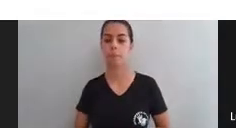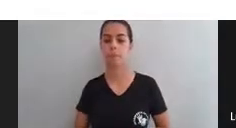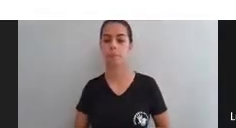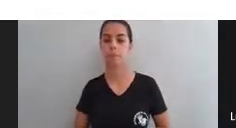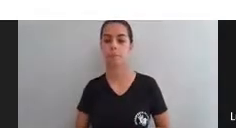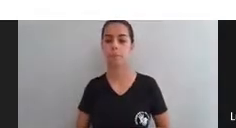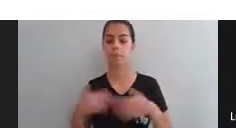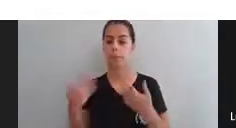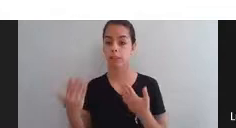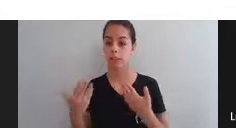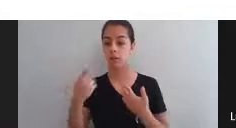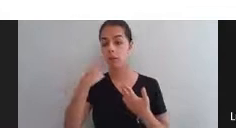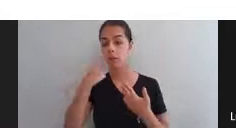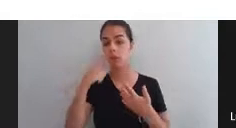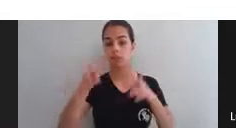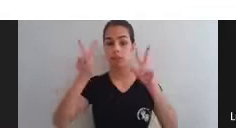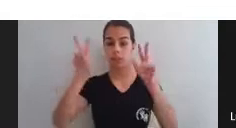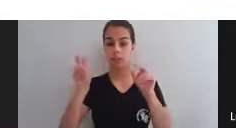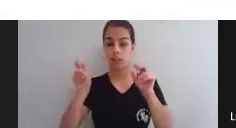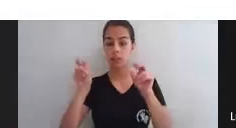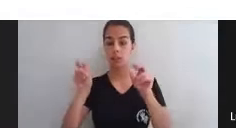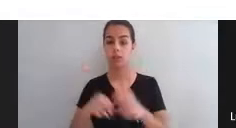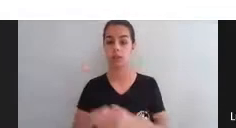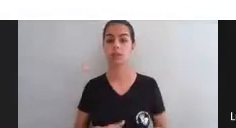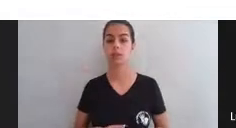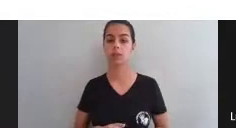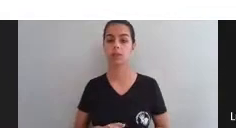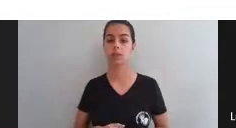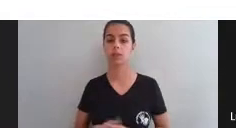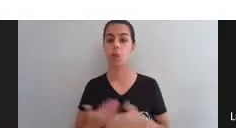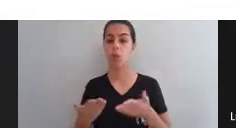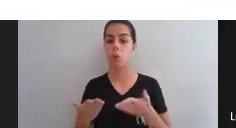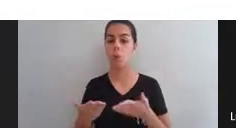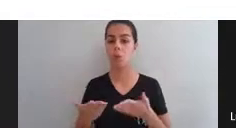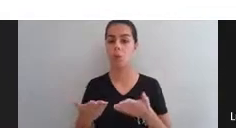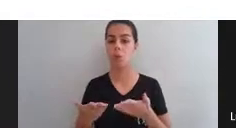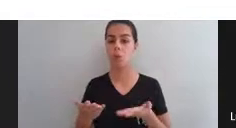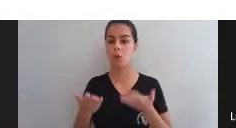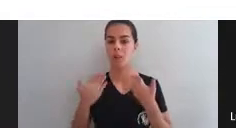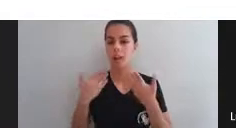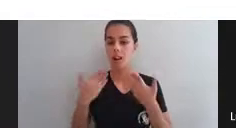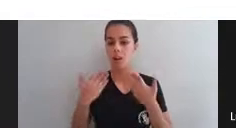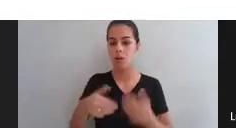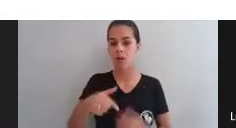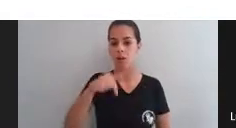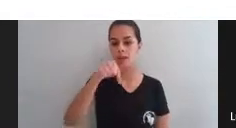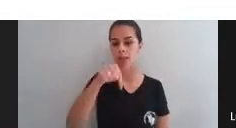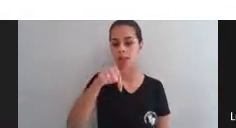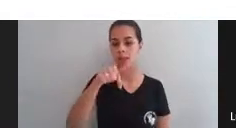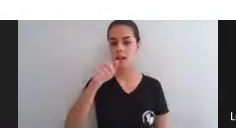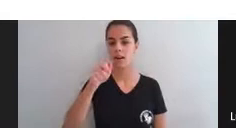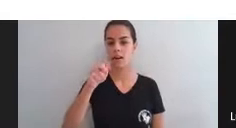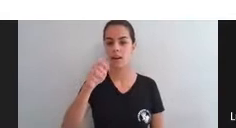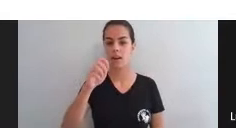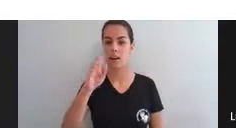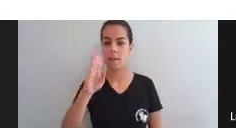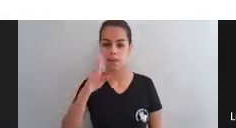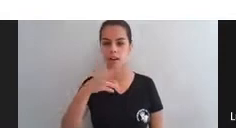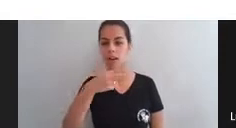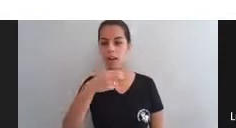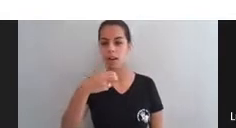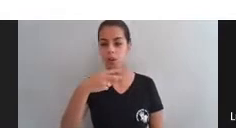nesse caso aqui, o calor que é adicionado, que é esse QAB, vai ser igual ao